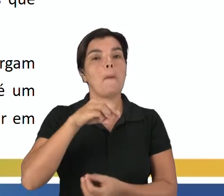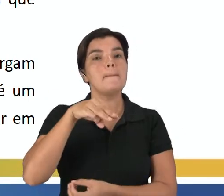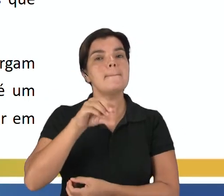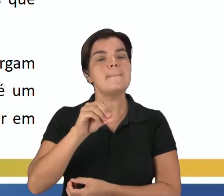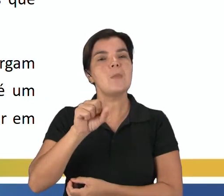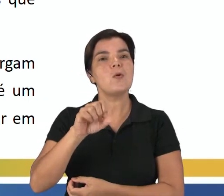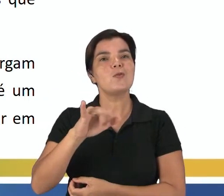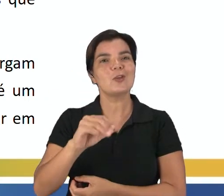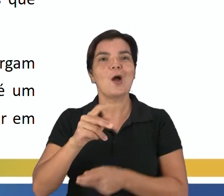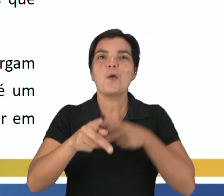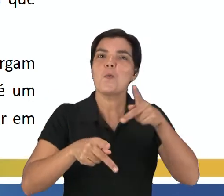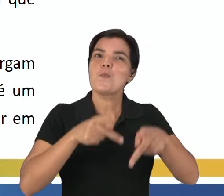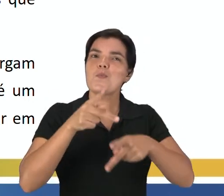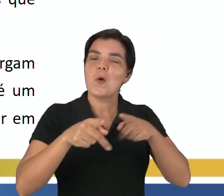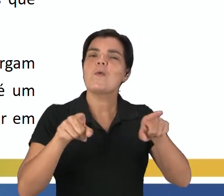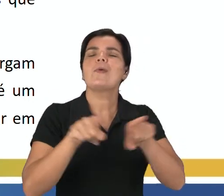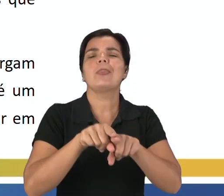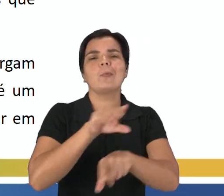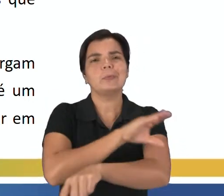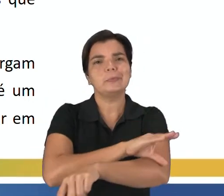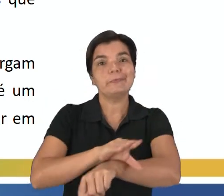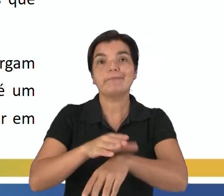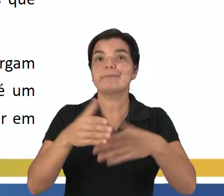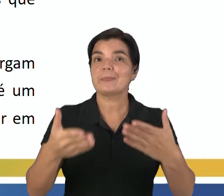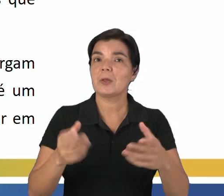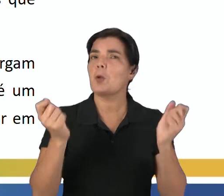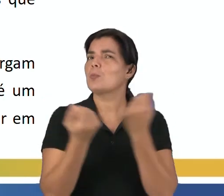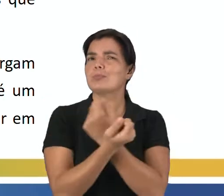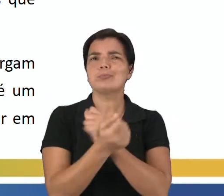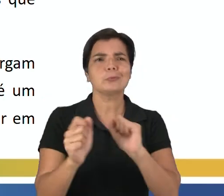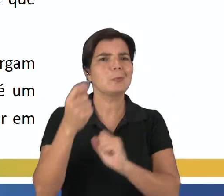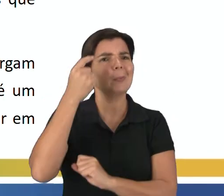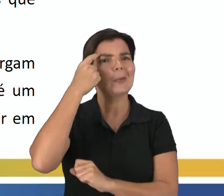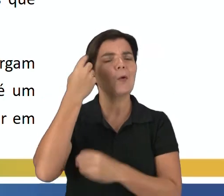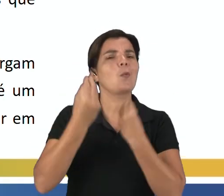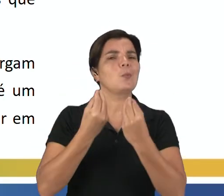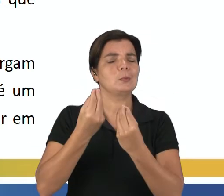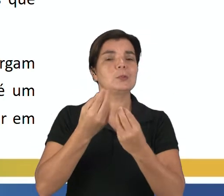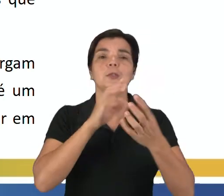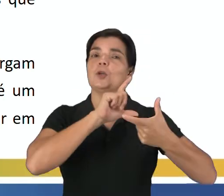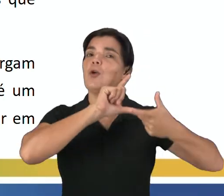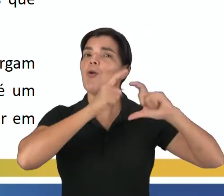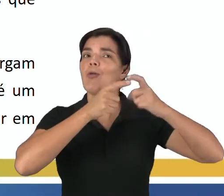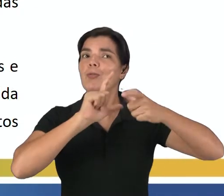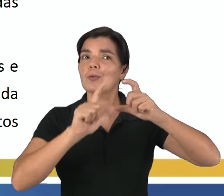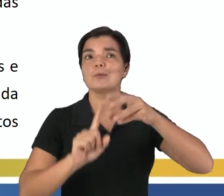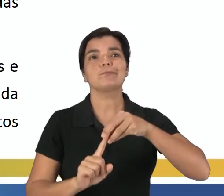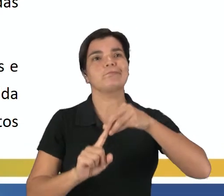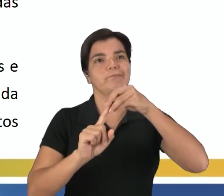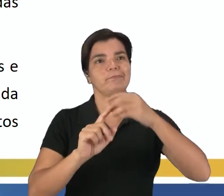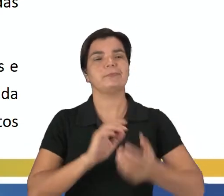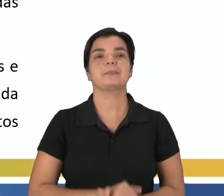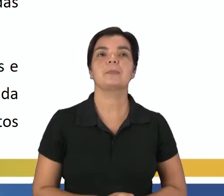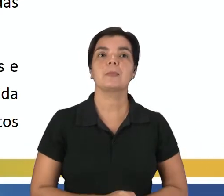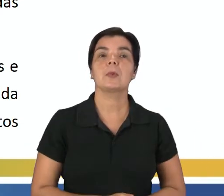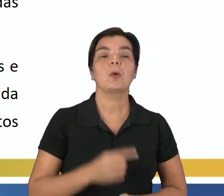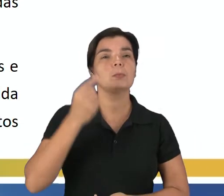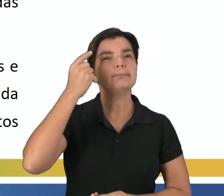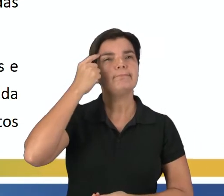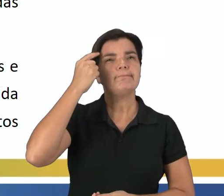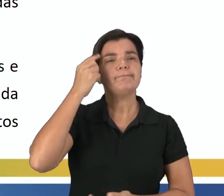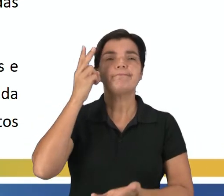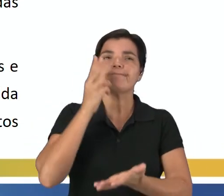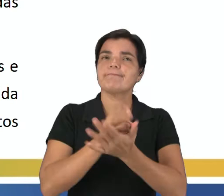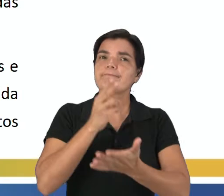verdadeiro mosaico de povos e culturas. Sendo assim, é impossível pensar em tradições únicas. Isso